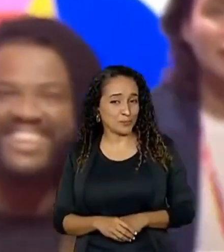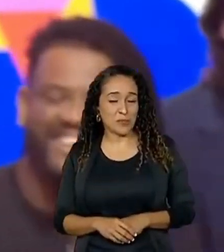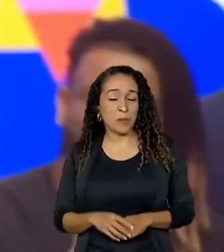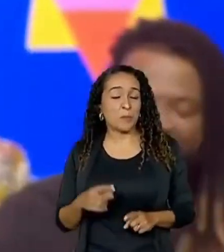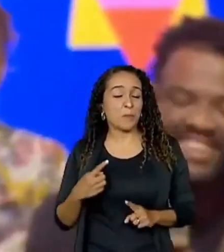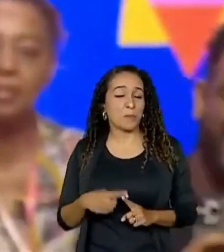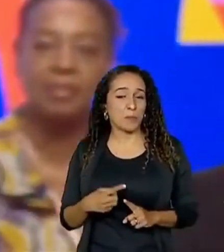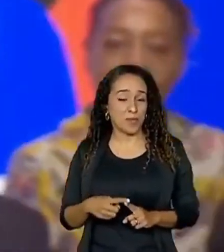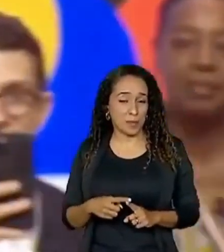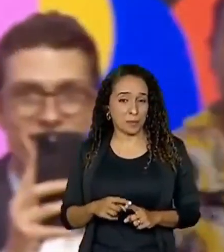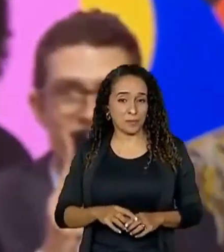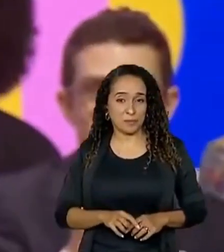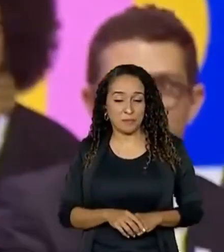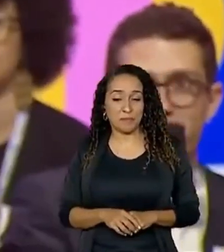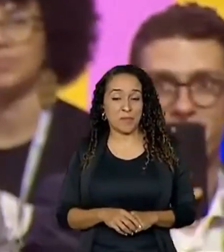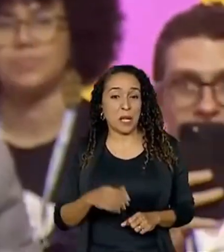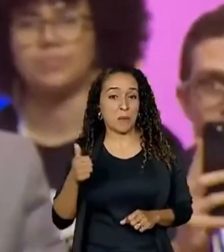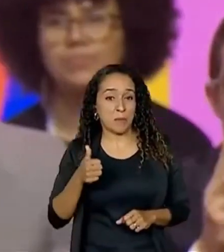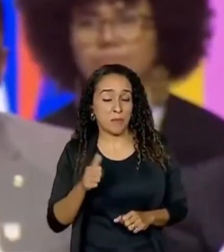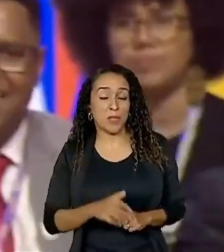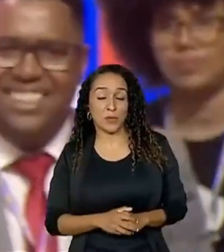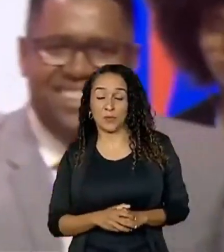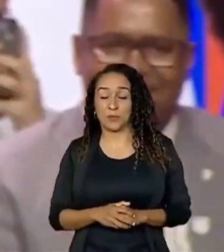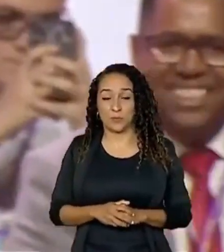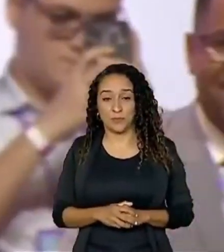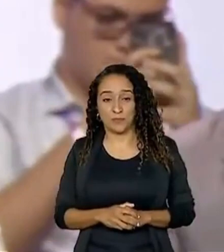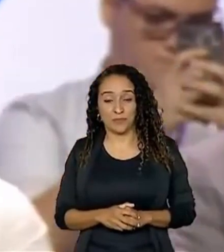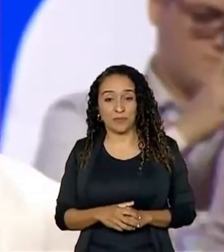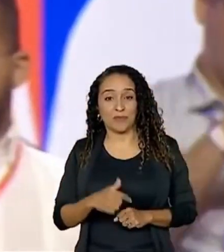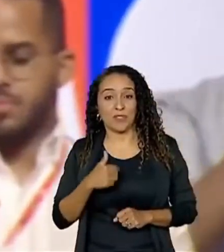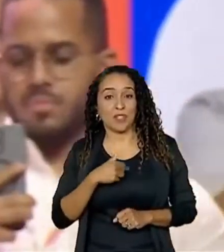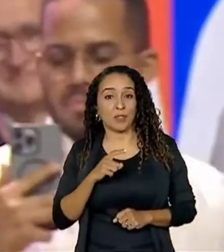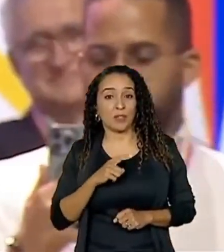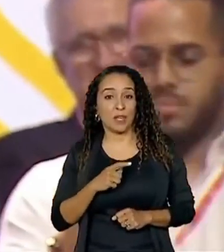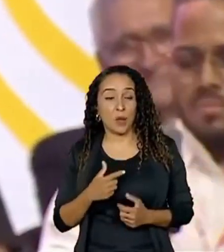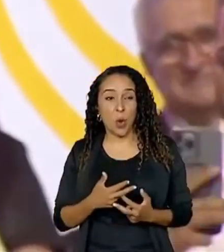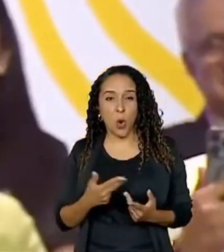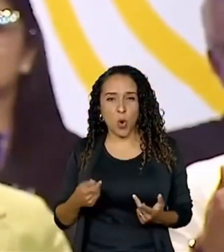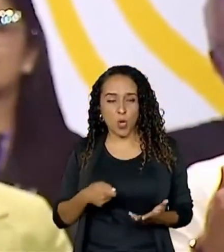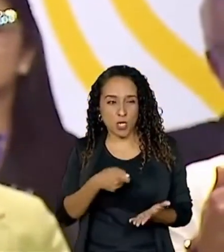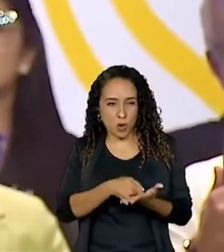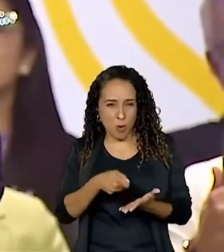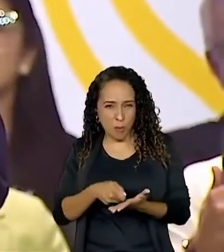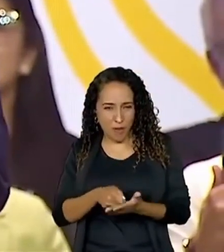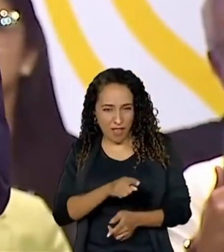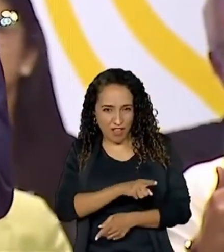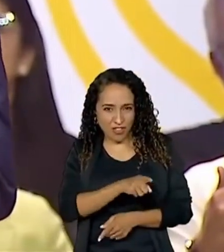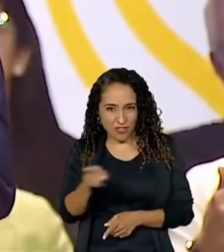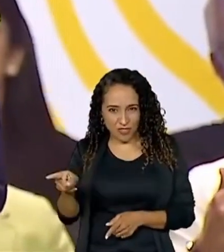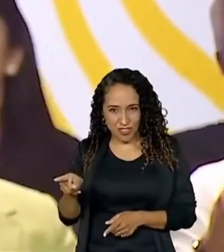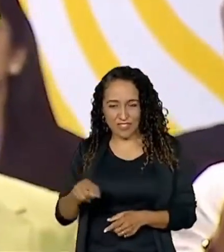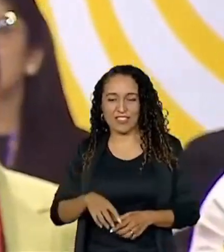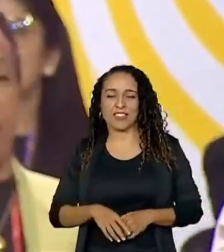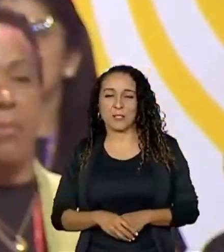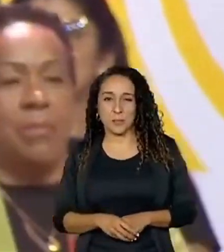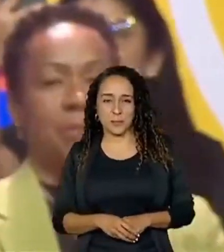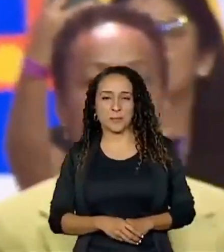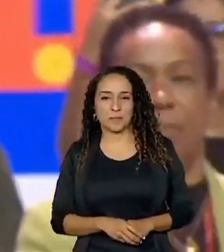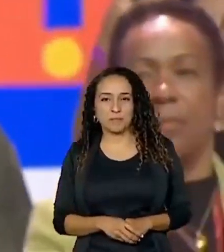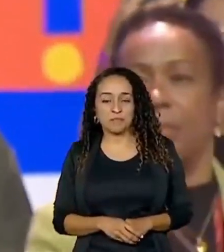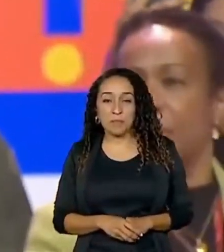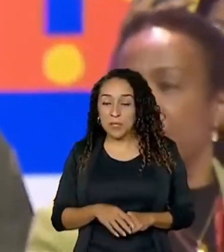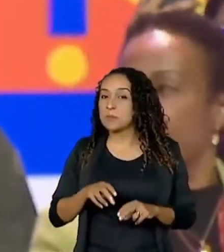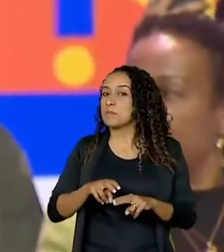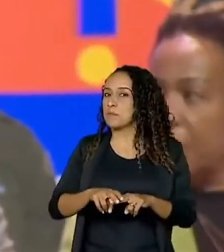Primeiro, porque eu tenho coisas a cobrar de vocês. É